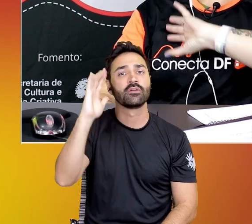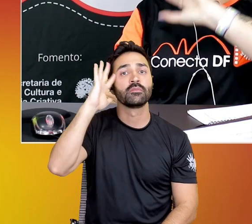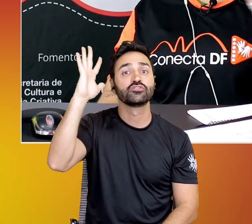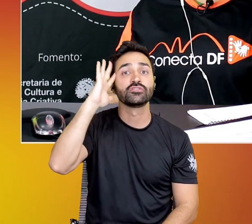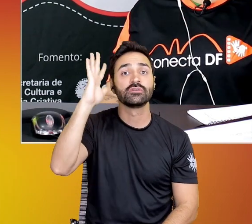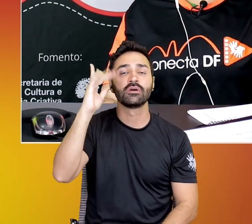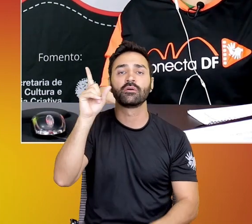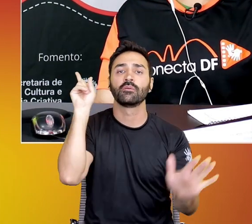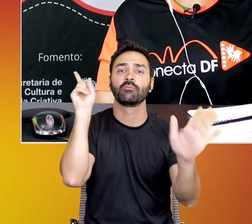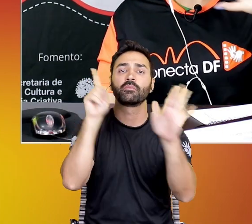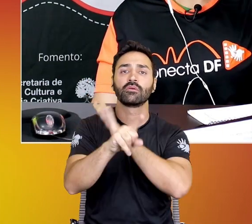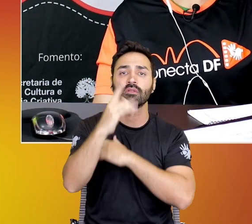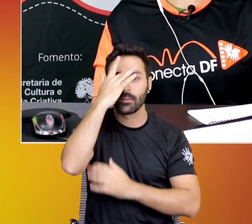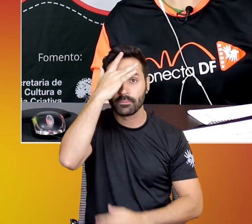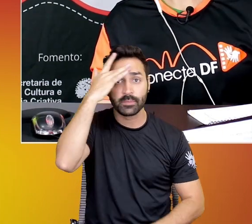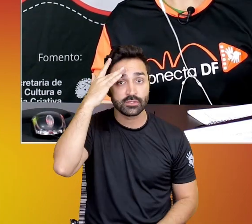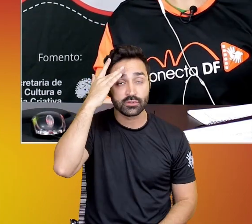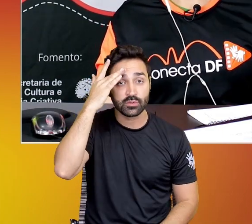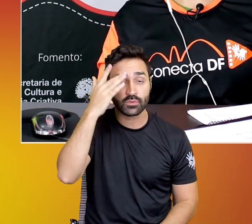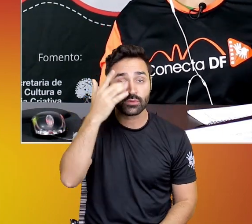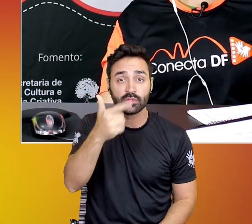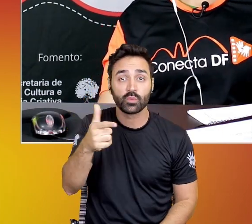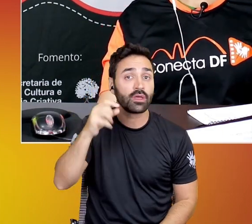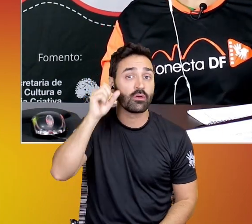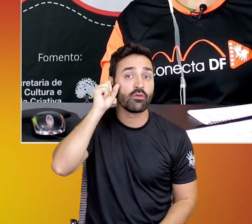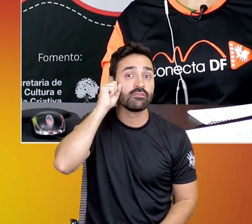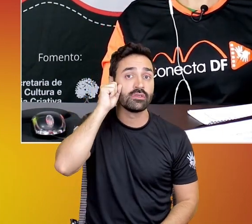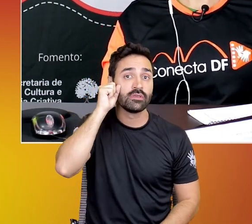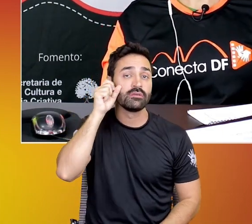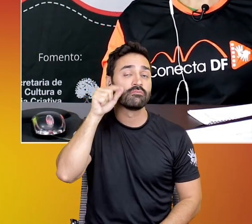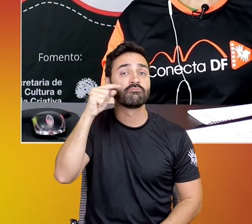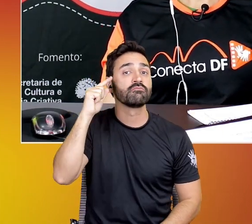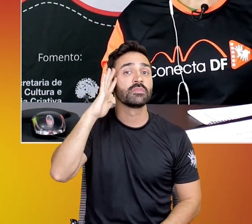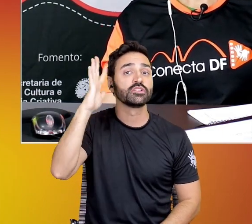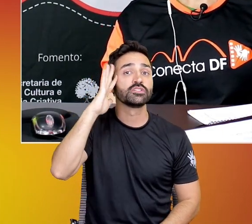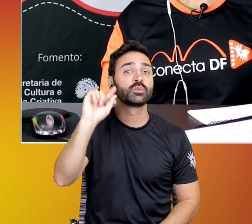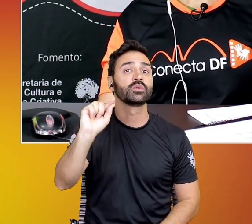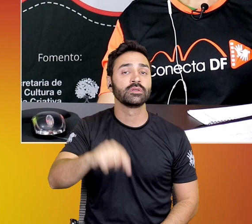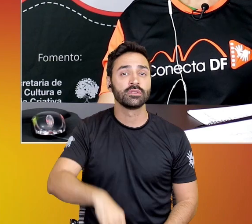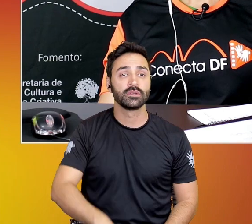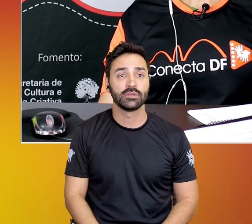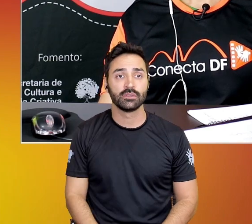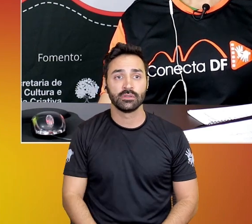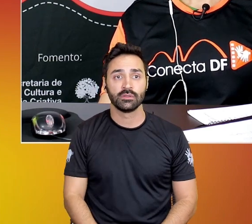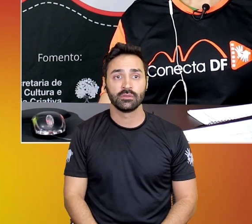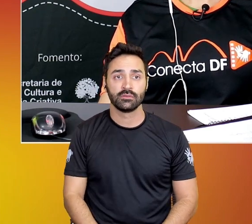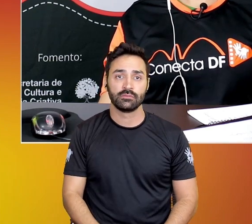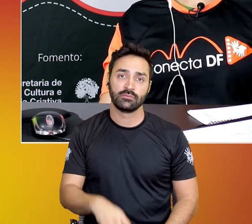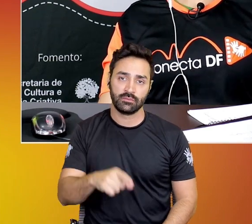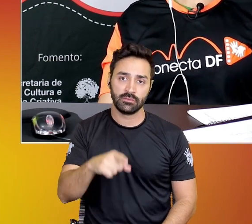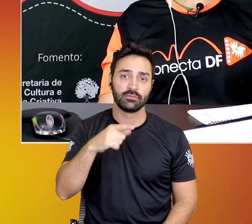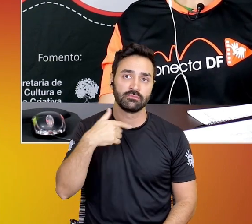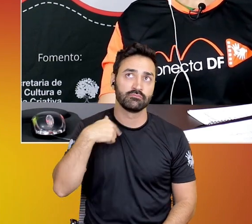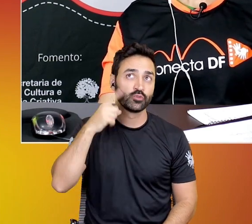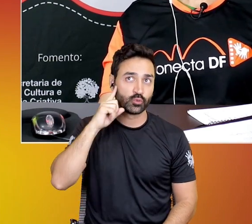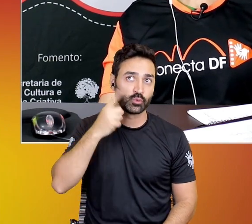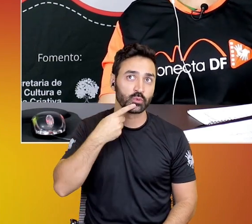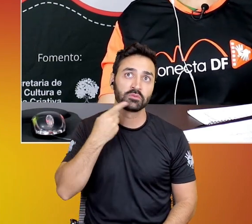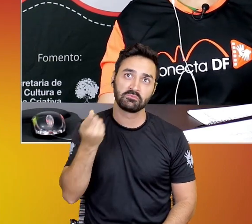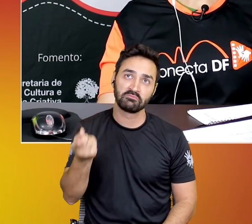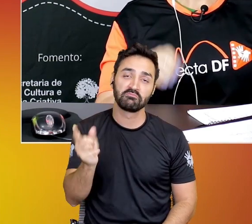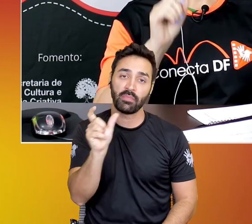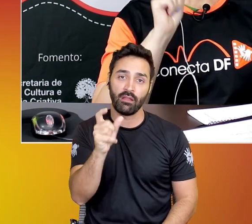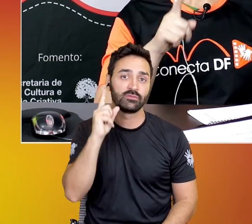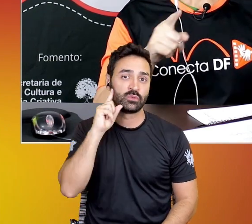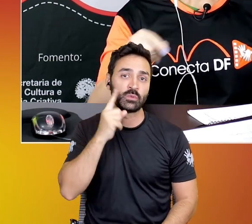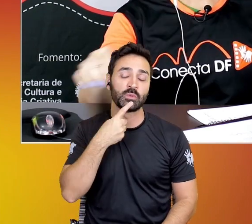para você, pessoa que não ouve, o que vem na sua mente? É surdo? Surdo?